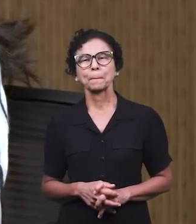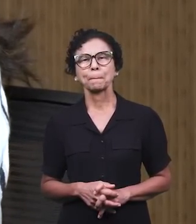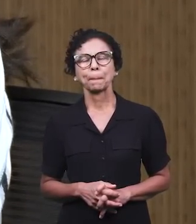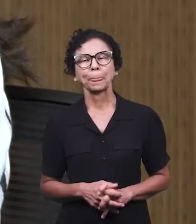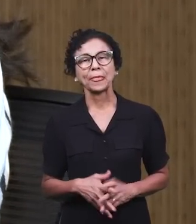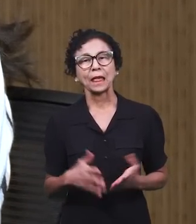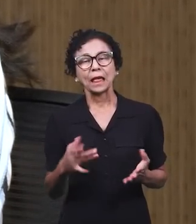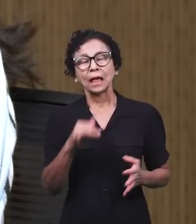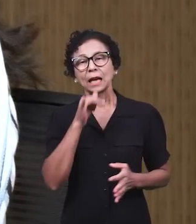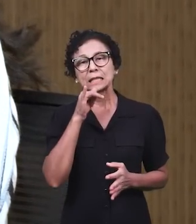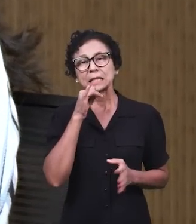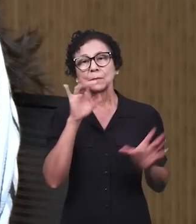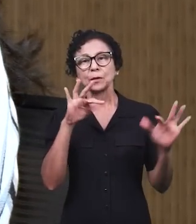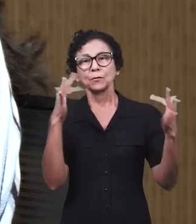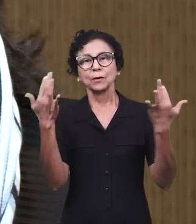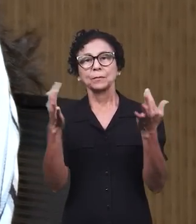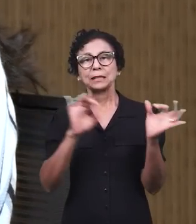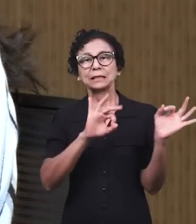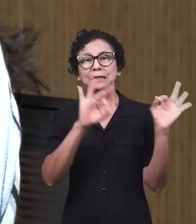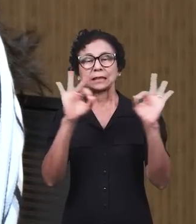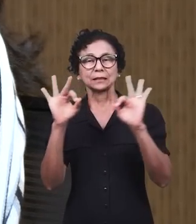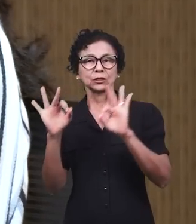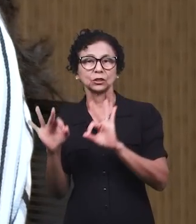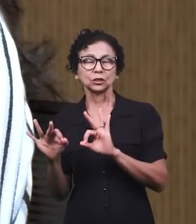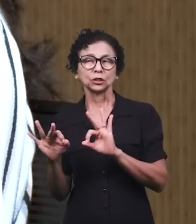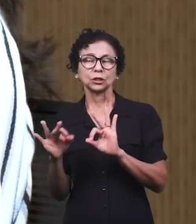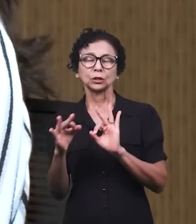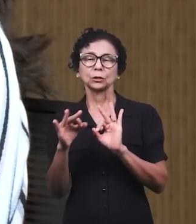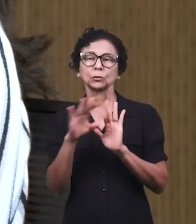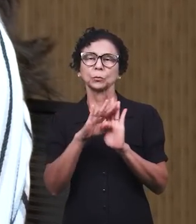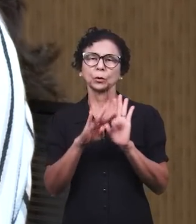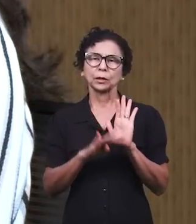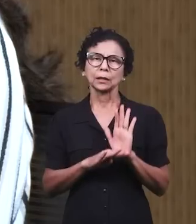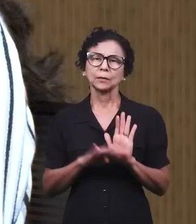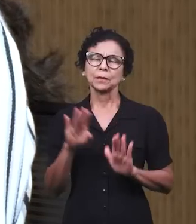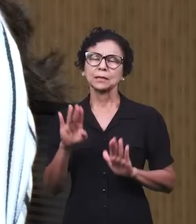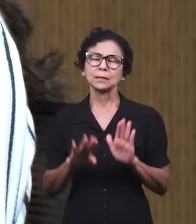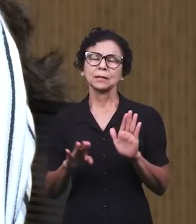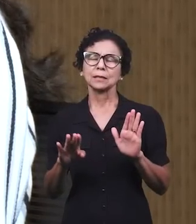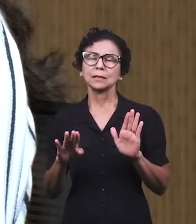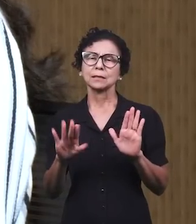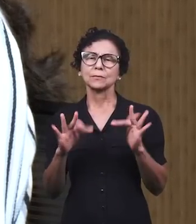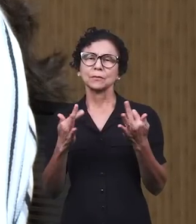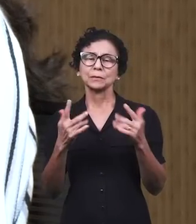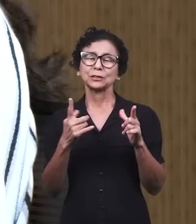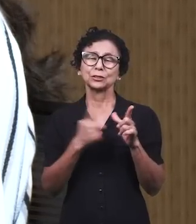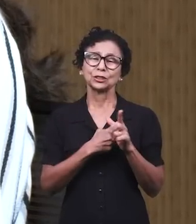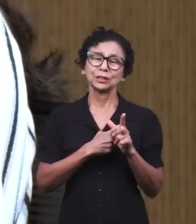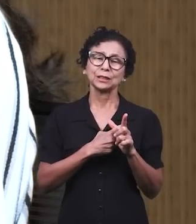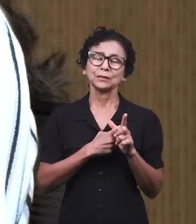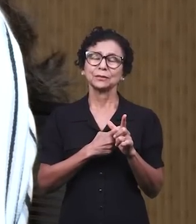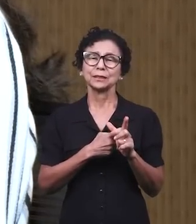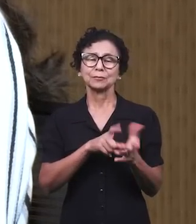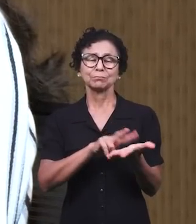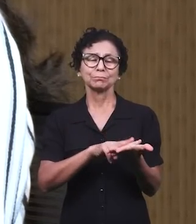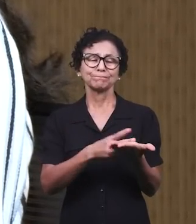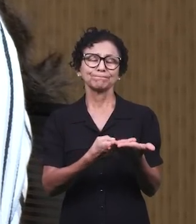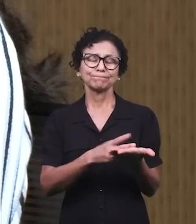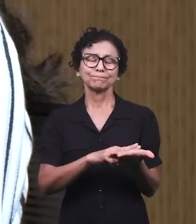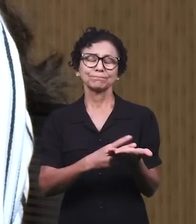estar assistindo agora esse programa, está em dívidas, às vezes sem dormir, preocupados, muitas vezes